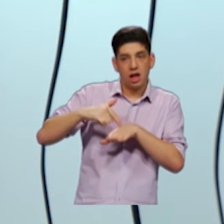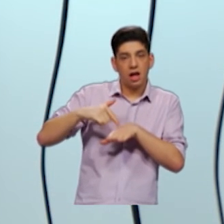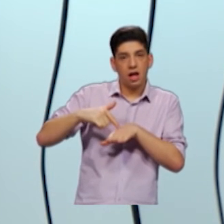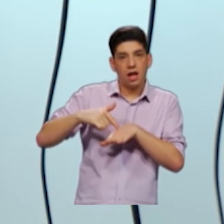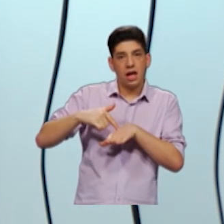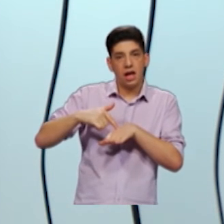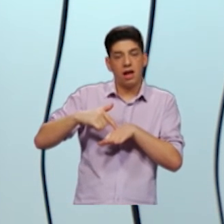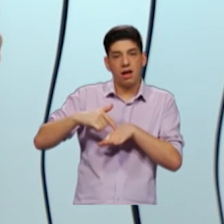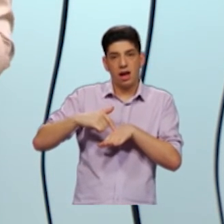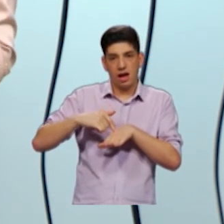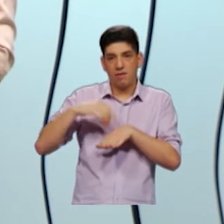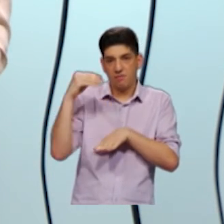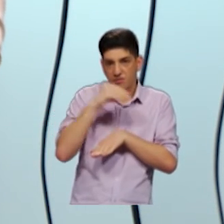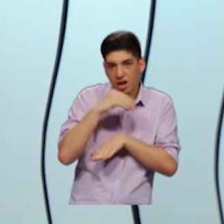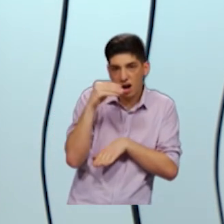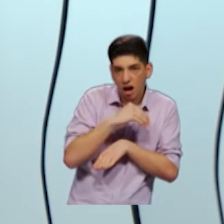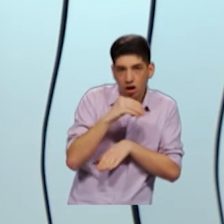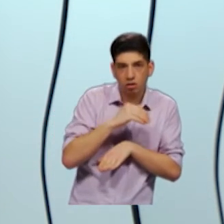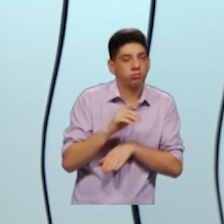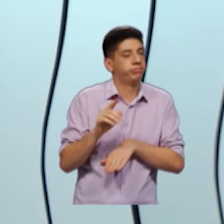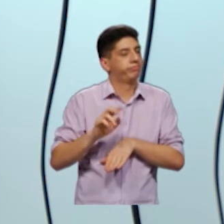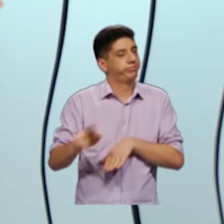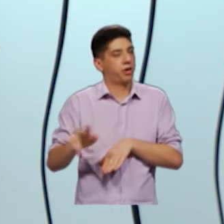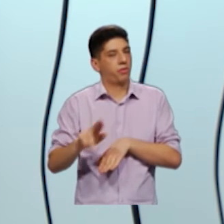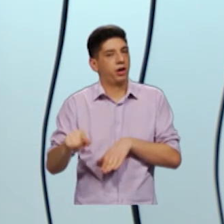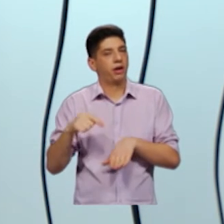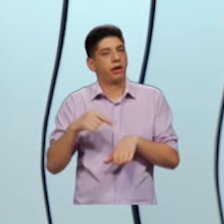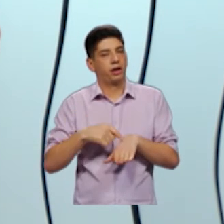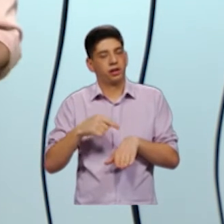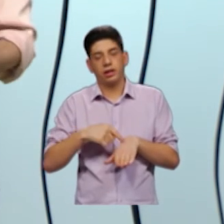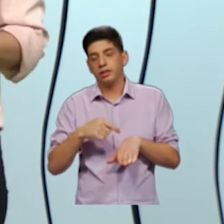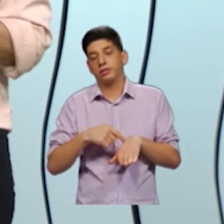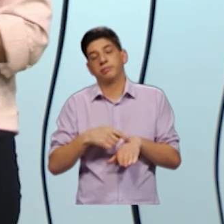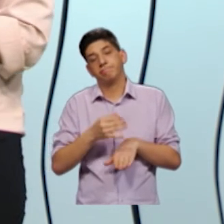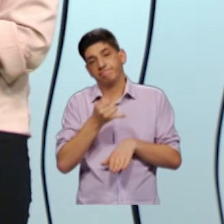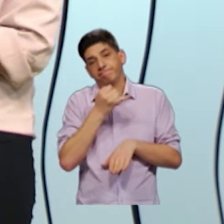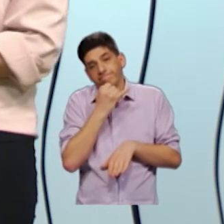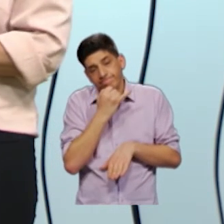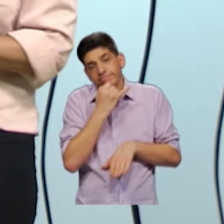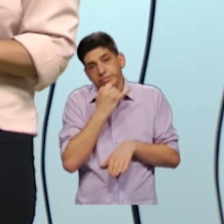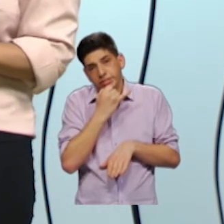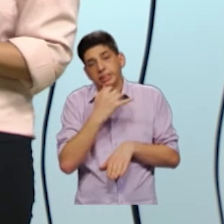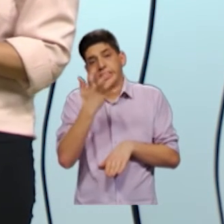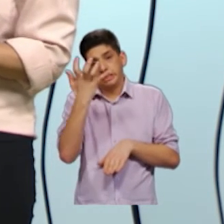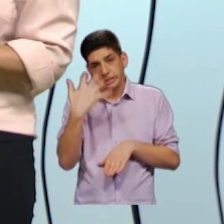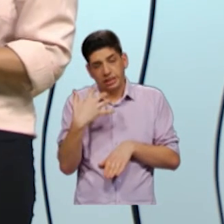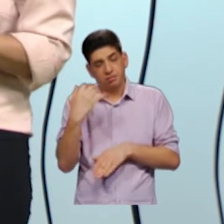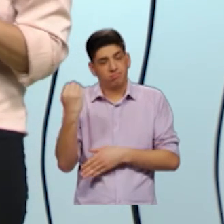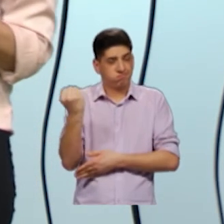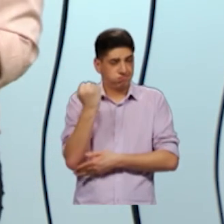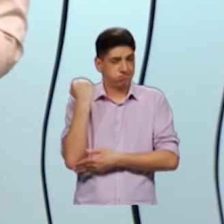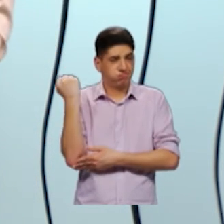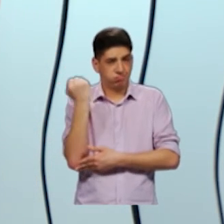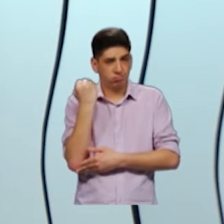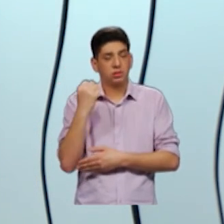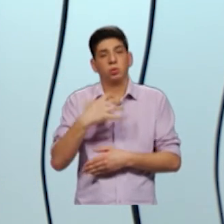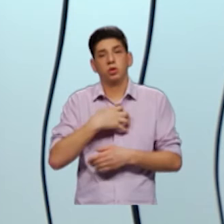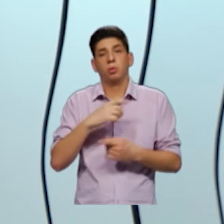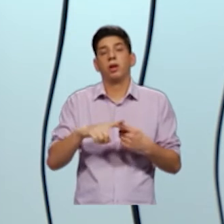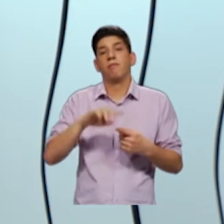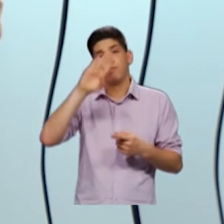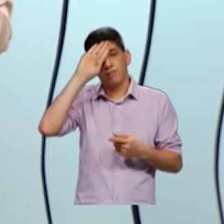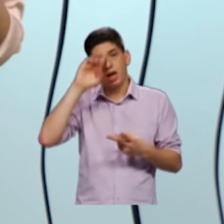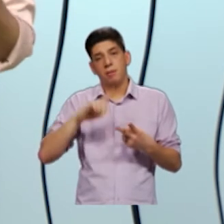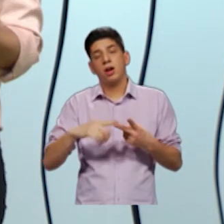com brincadeira. Ela é séria. Os sinais e sintomas que você já sabe, mas vale a pena retomar com você, que é a febre, dor de